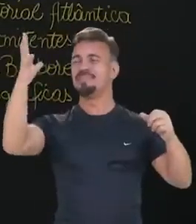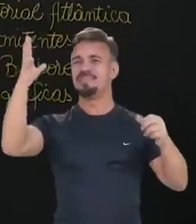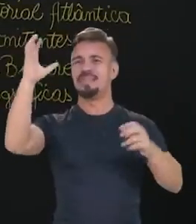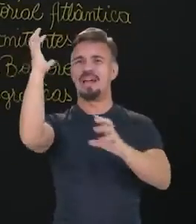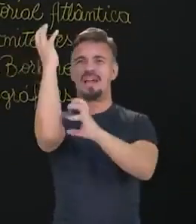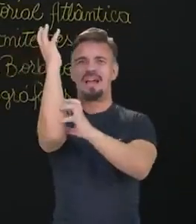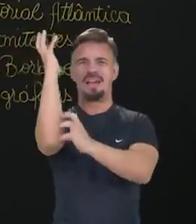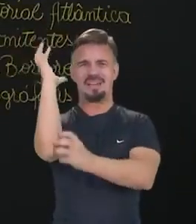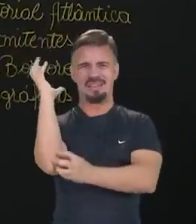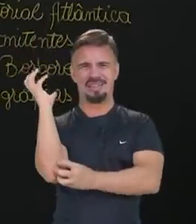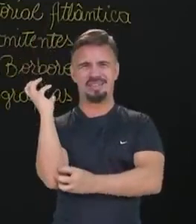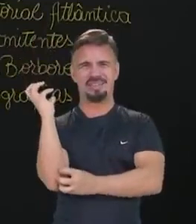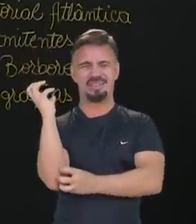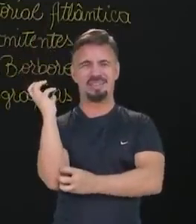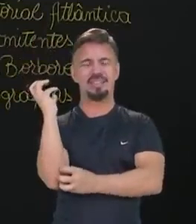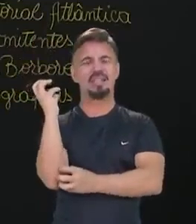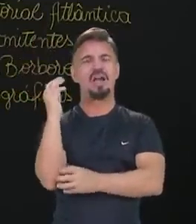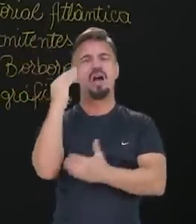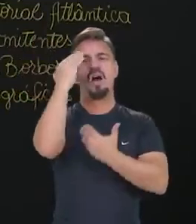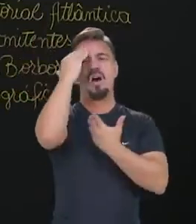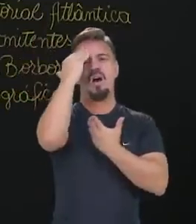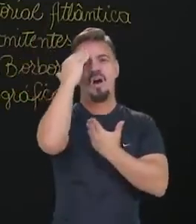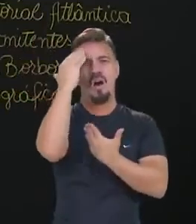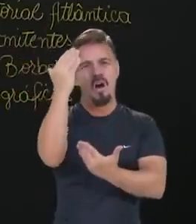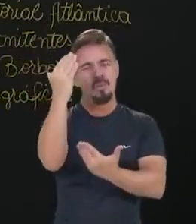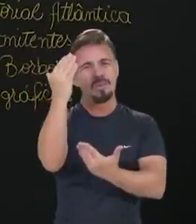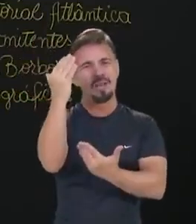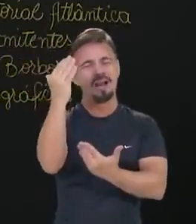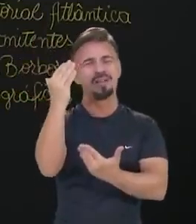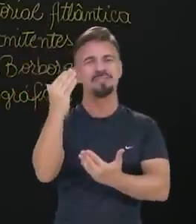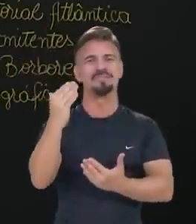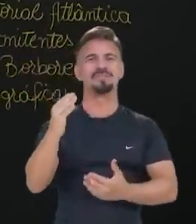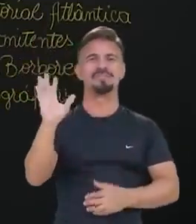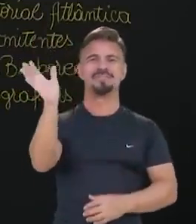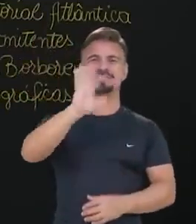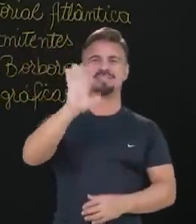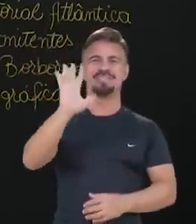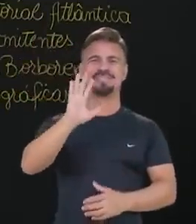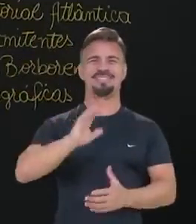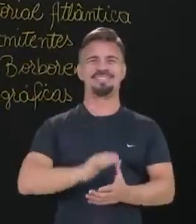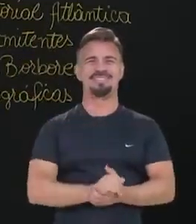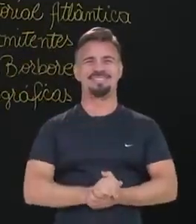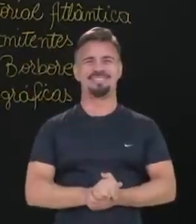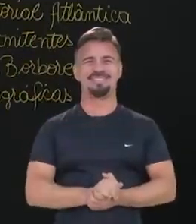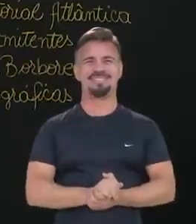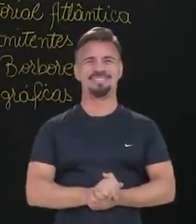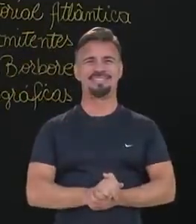espero que você tenha gostado dessa aula. Muito obrigado por ter assistido até aqui e tchau, tchau.